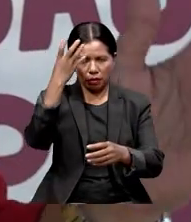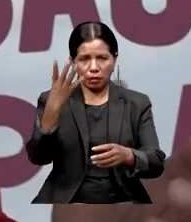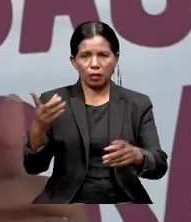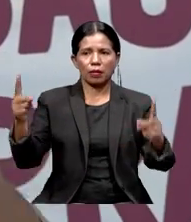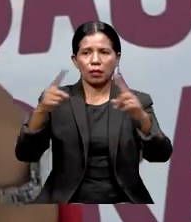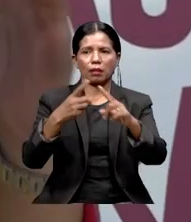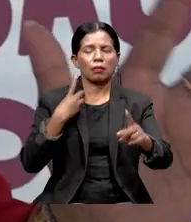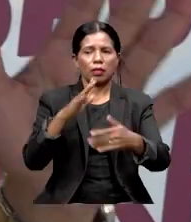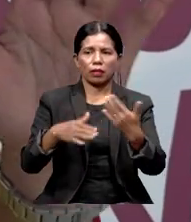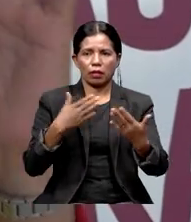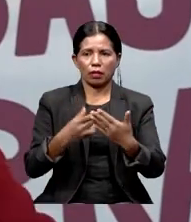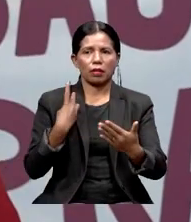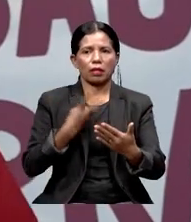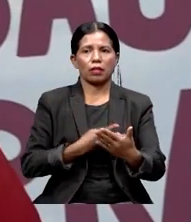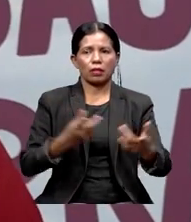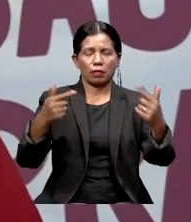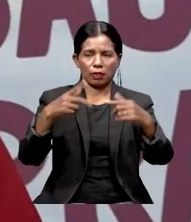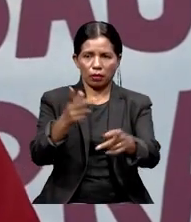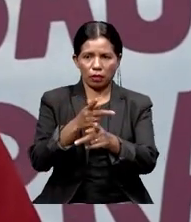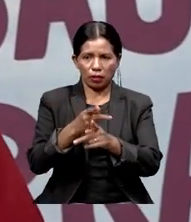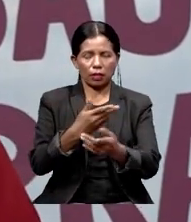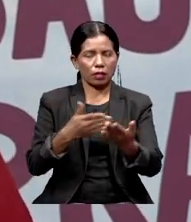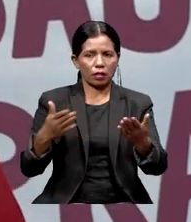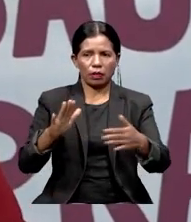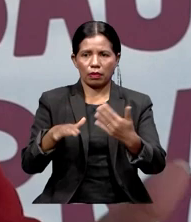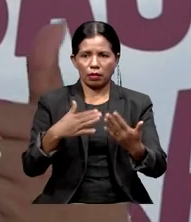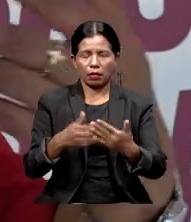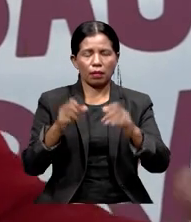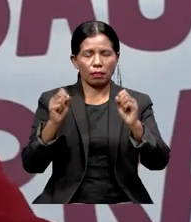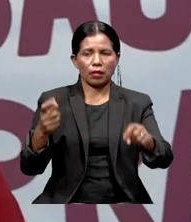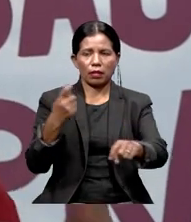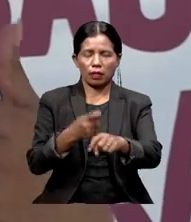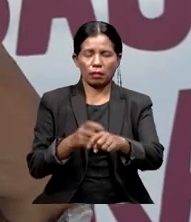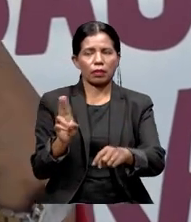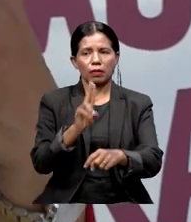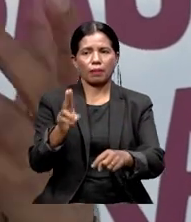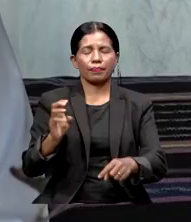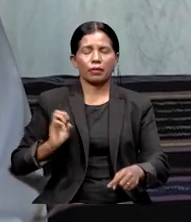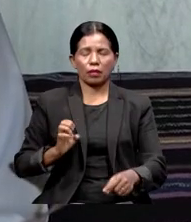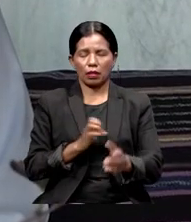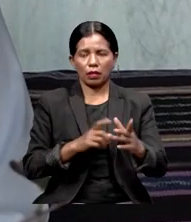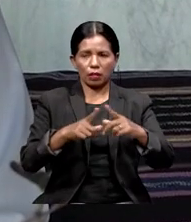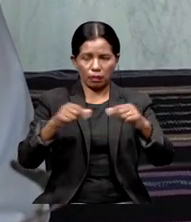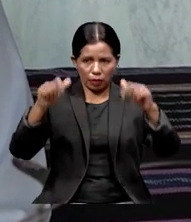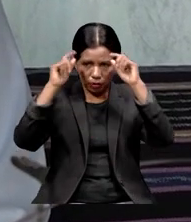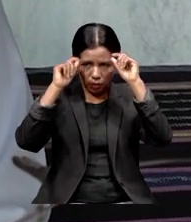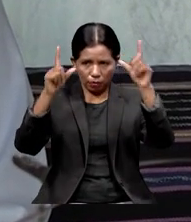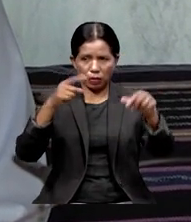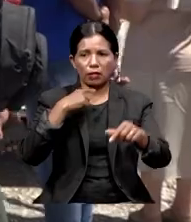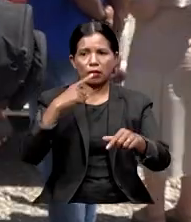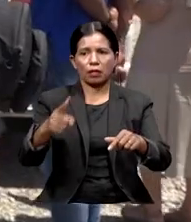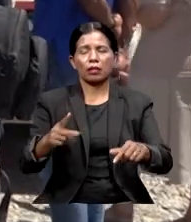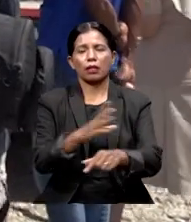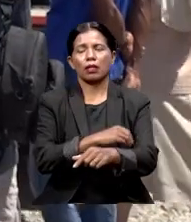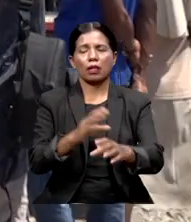ita roto, na ita roto, maíta cuidado, facilidade. Além de embaixador Japaun iha Timor-Leste hateten,